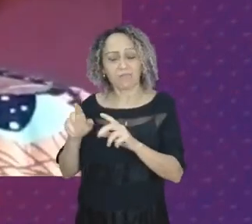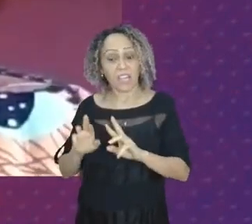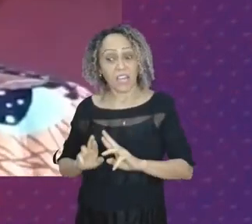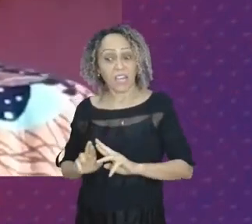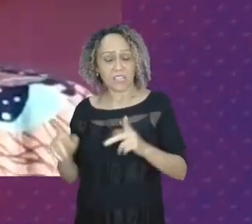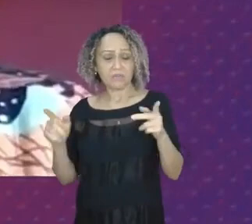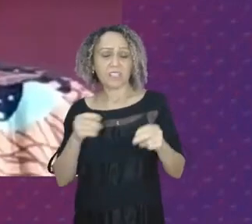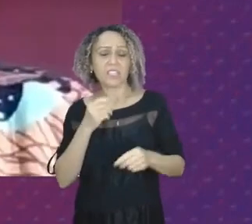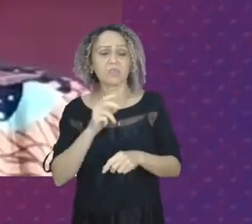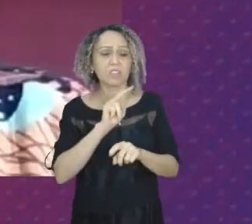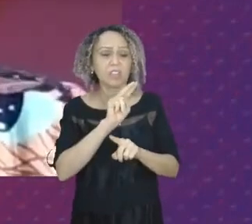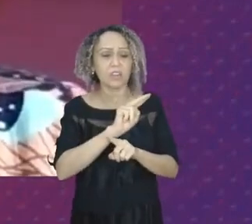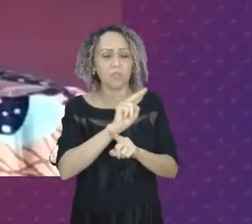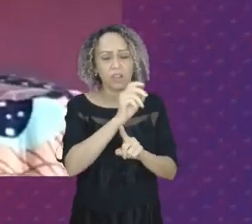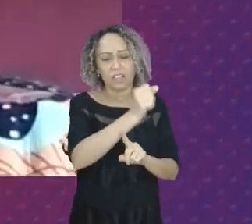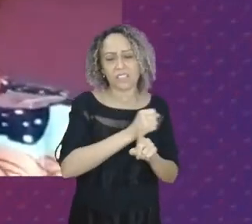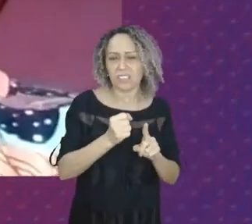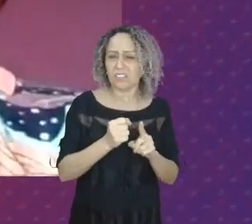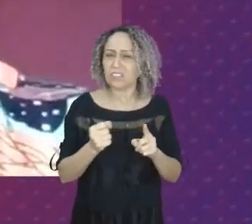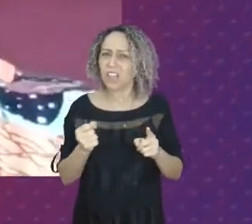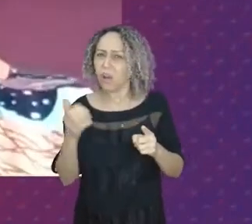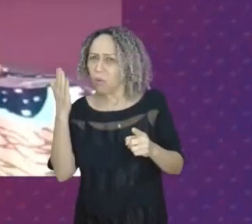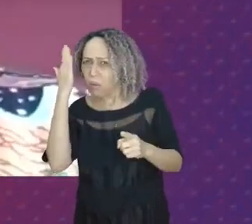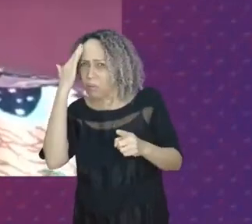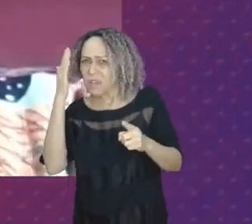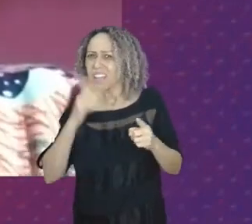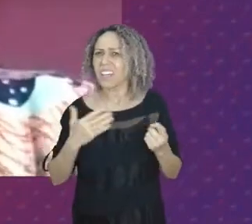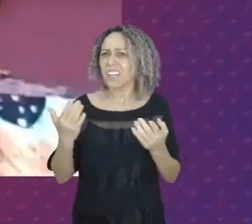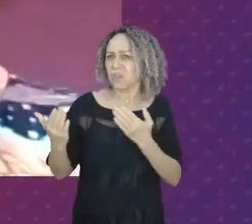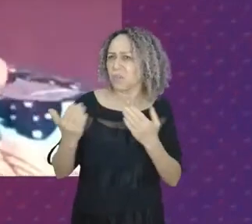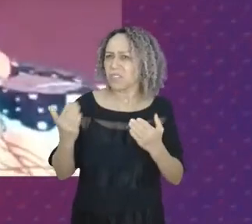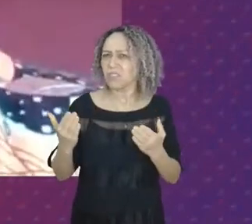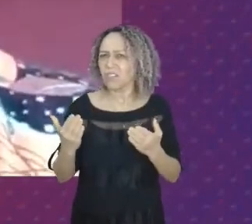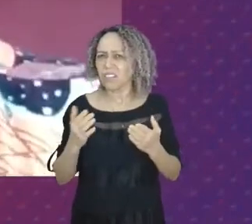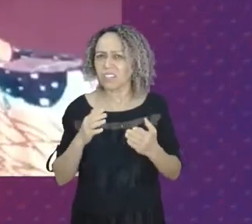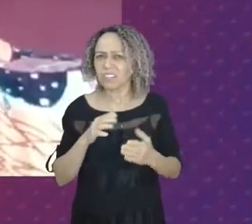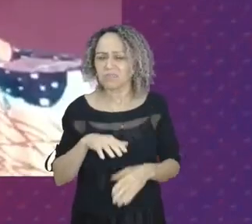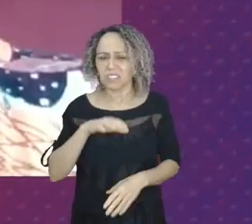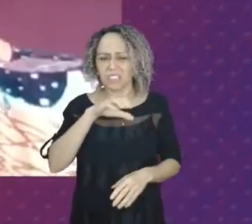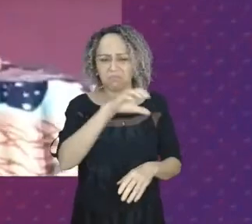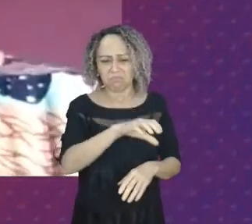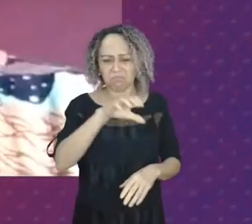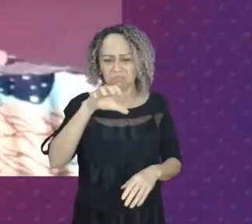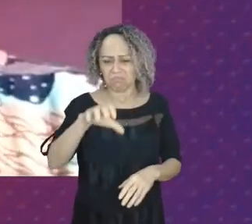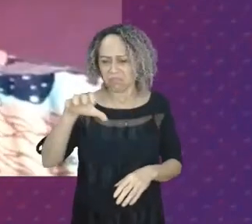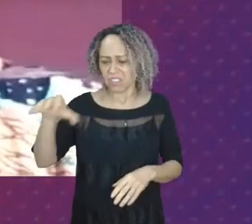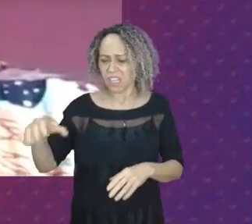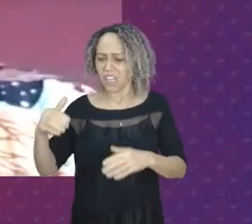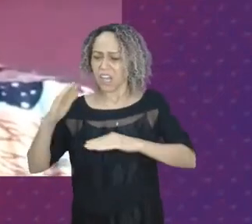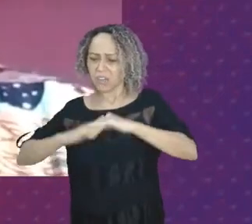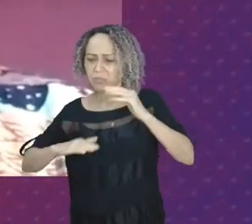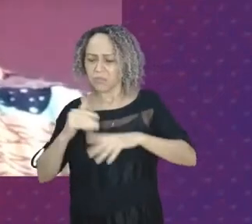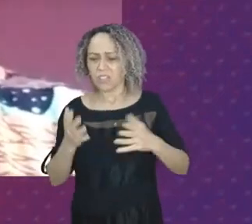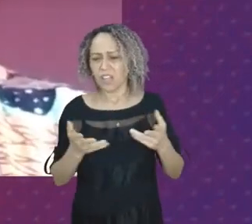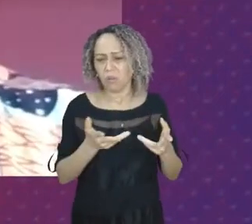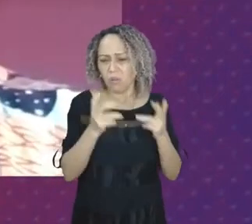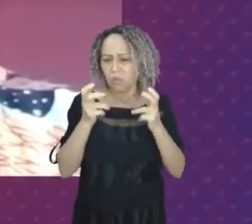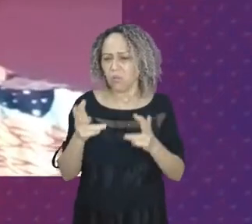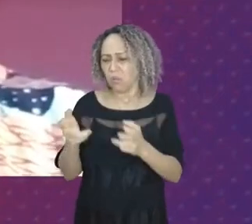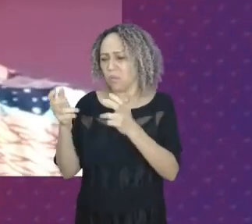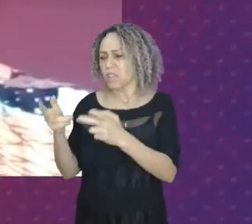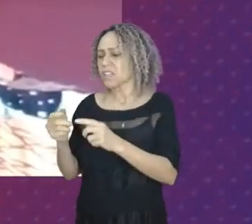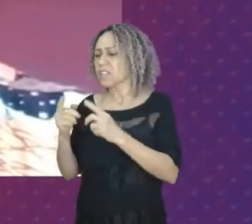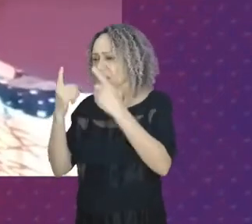de um assistente social, é muito mais diferente de um psicólogo, e vai ser muito mais diferente de um professor, né? Então, a gente também precisa, e